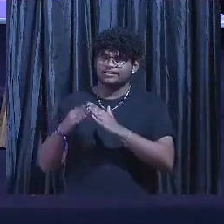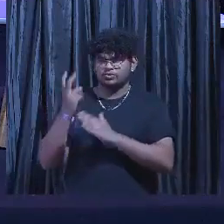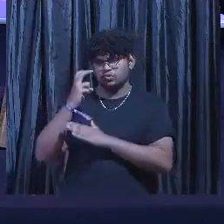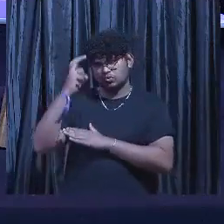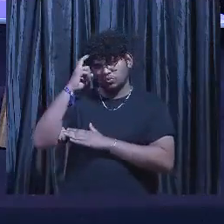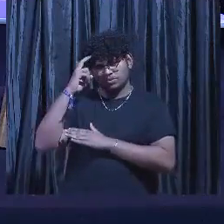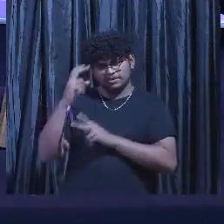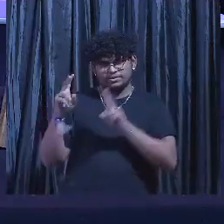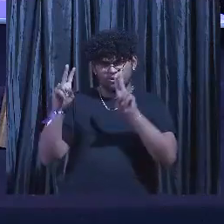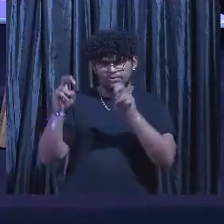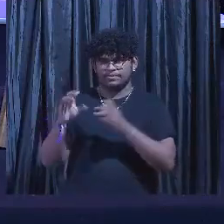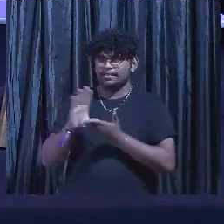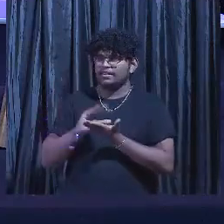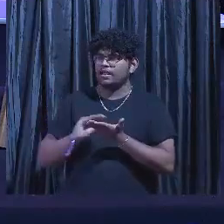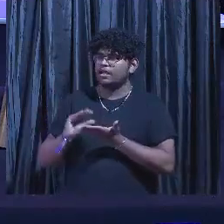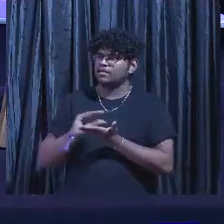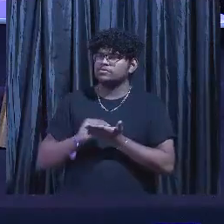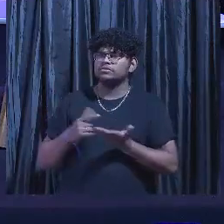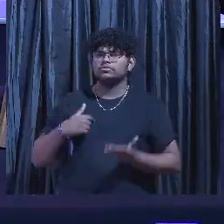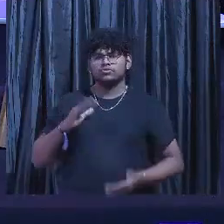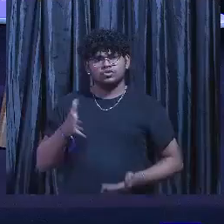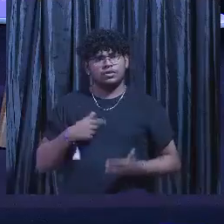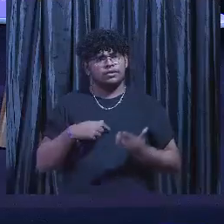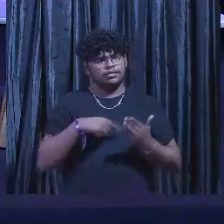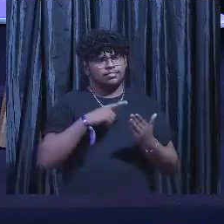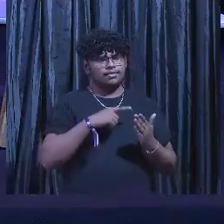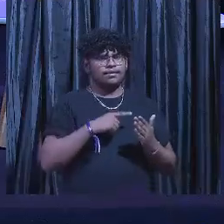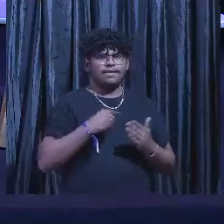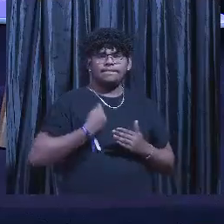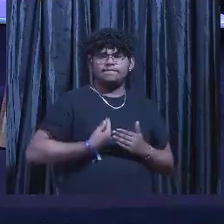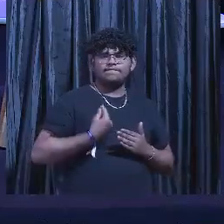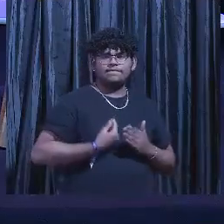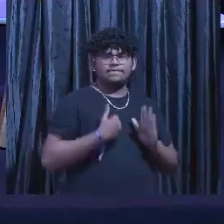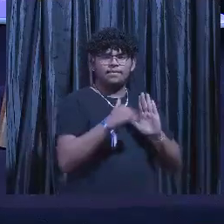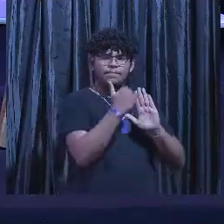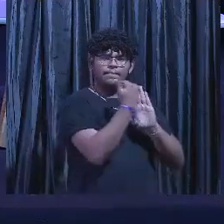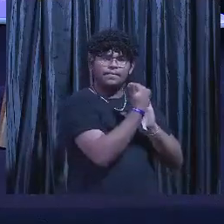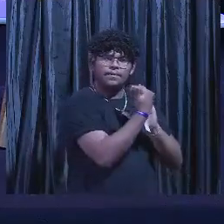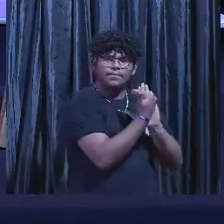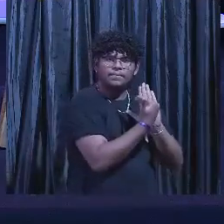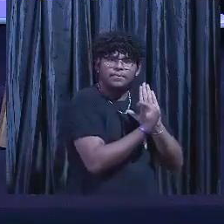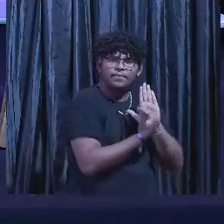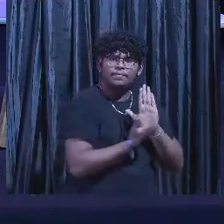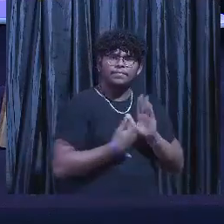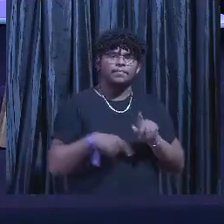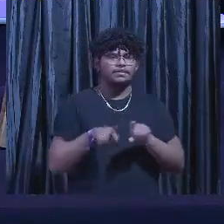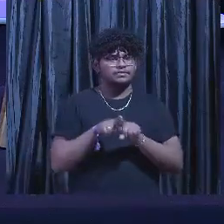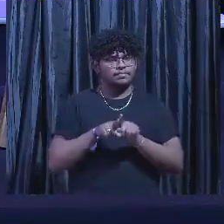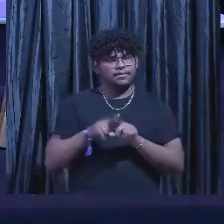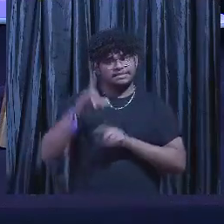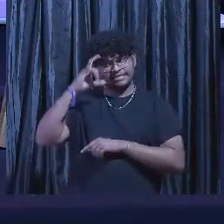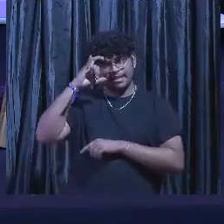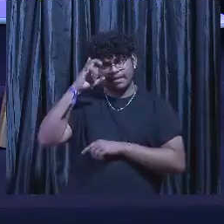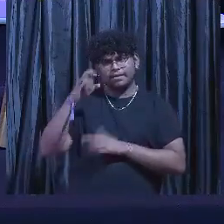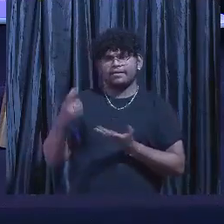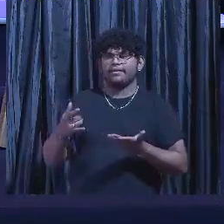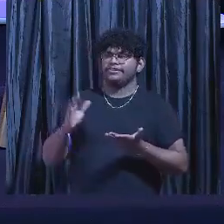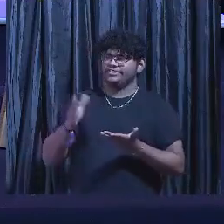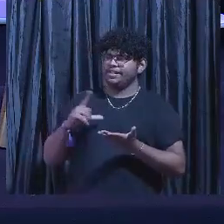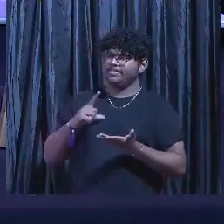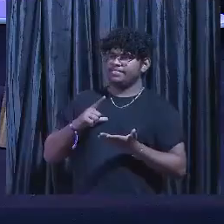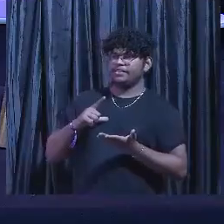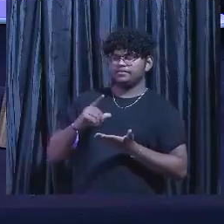eu já produzo dados, já faço lista de presença, já tiro foto, põe no Instagram, né? Mas aí a gente traz algumas,